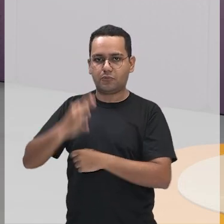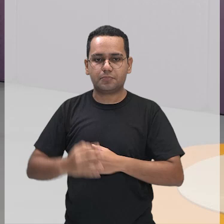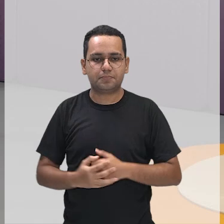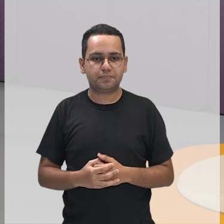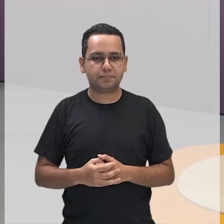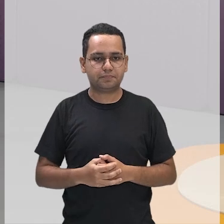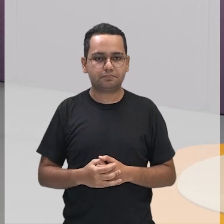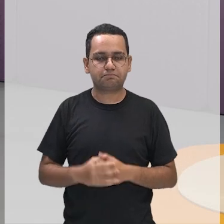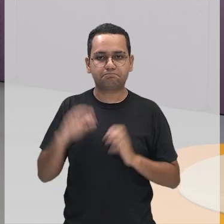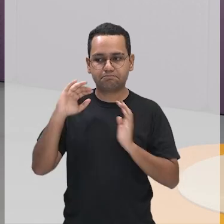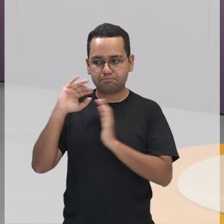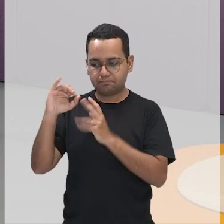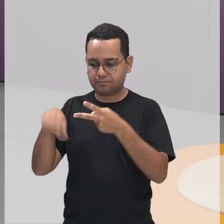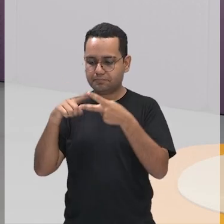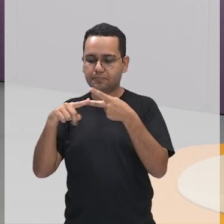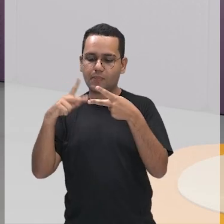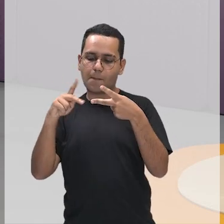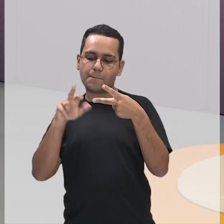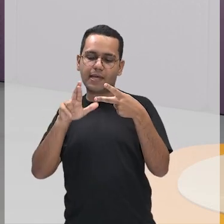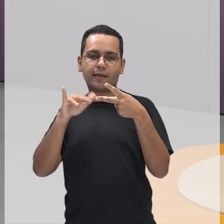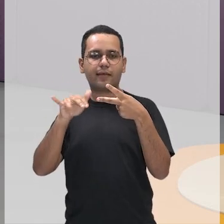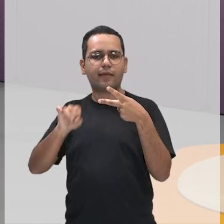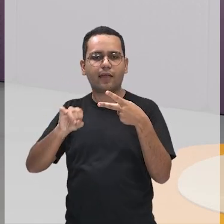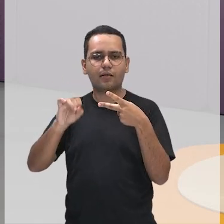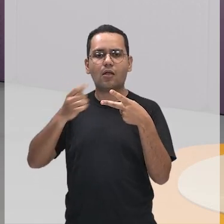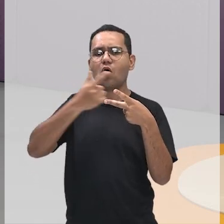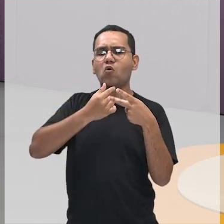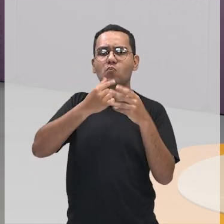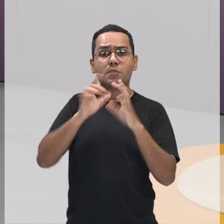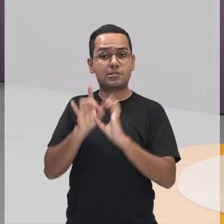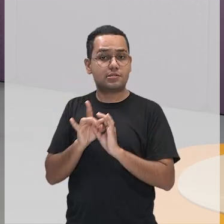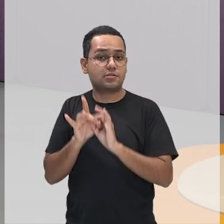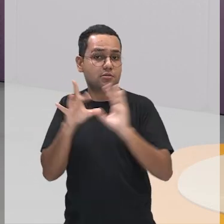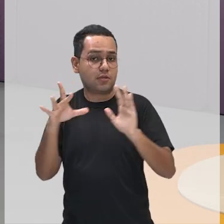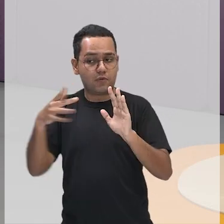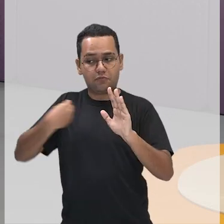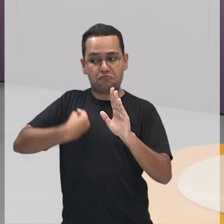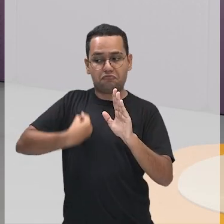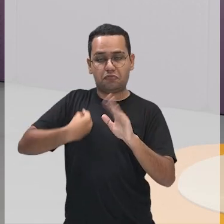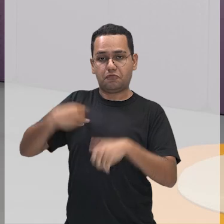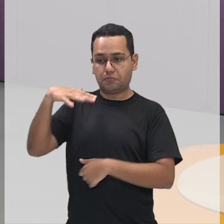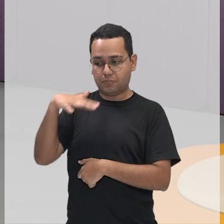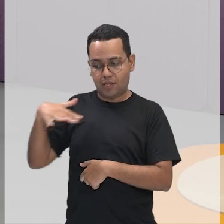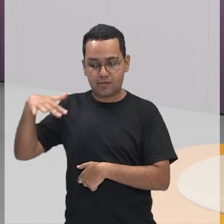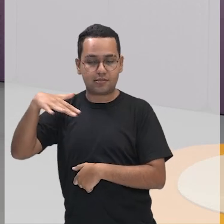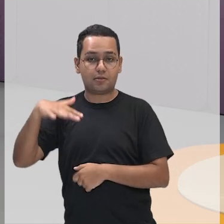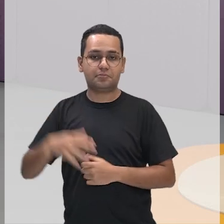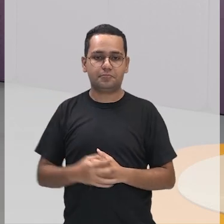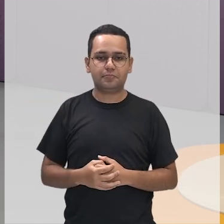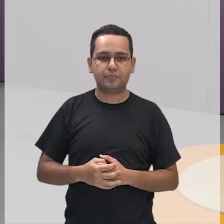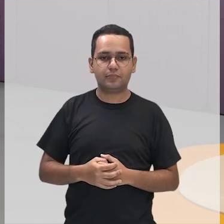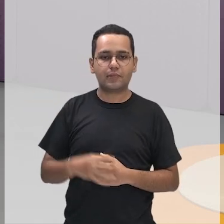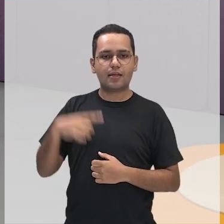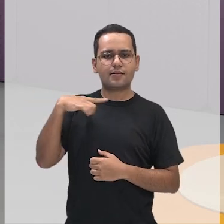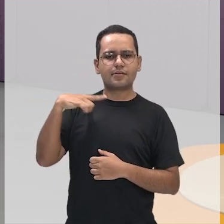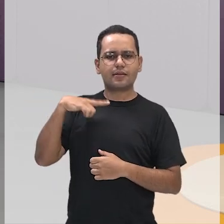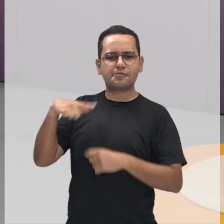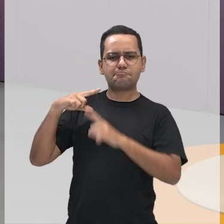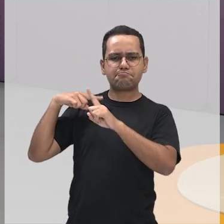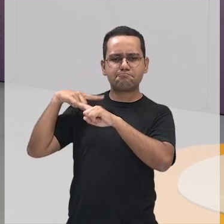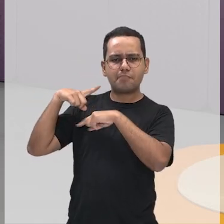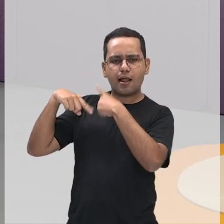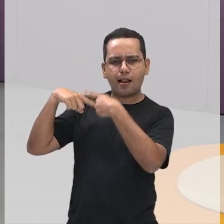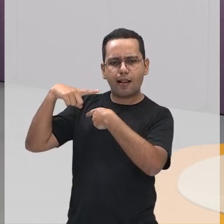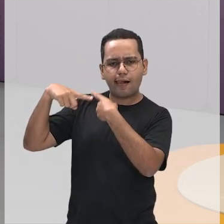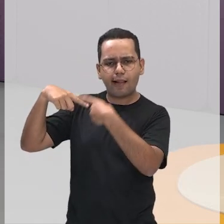professora? Eram todos os homens livres que habitavam os arredores de Esparta, eram descendentes dos antigos habitantes da